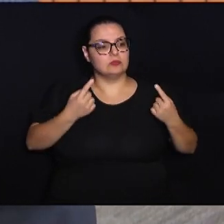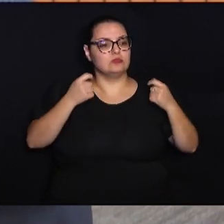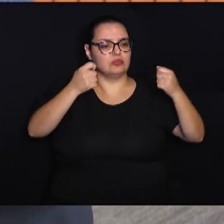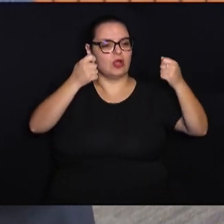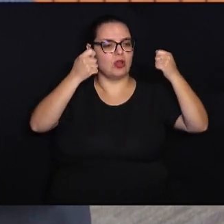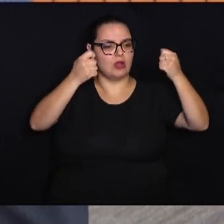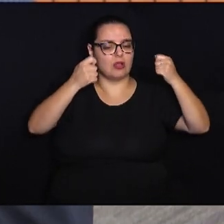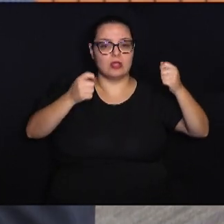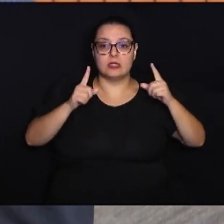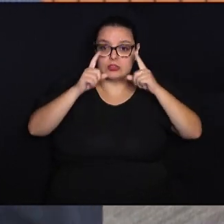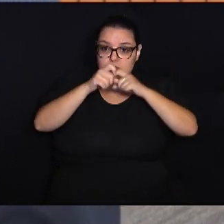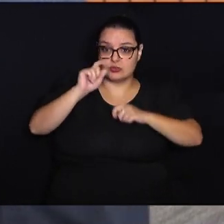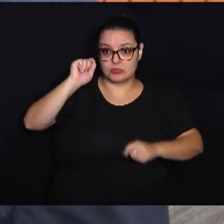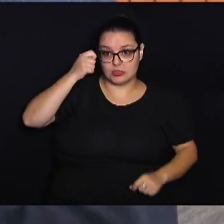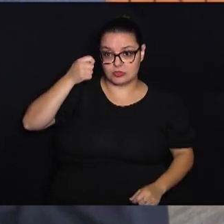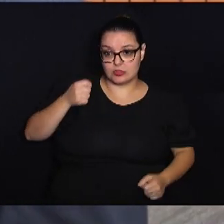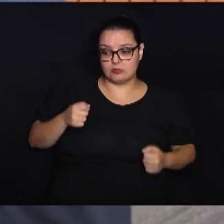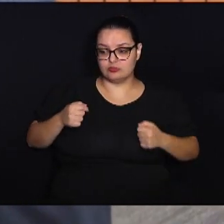especial a população de Campinas,